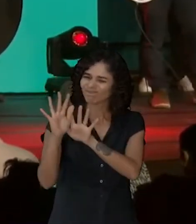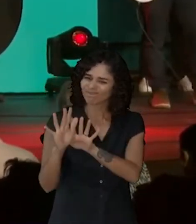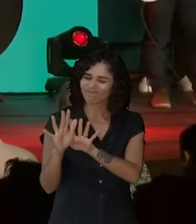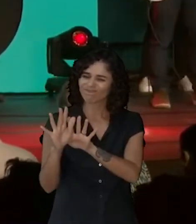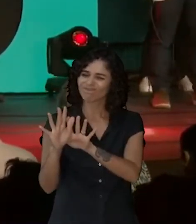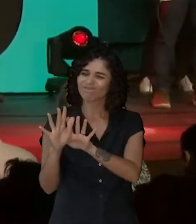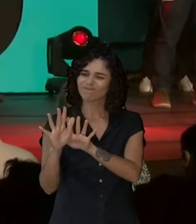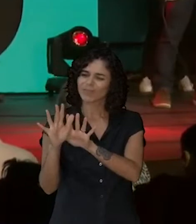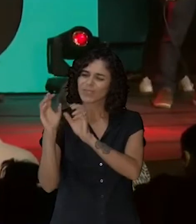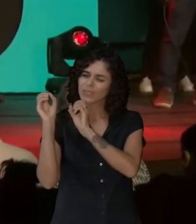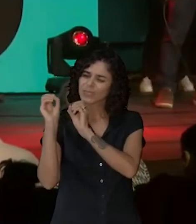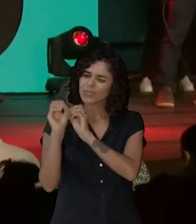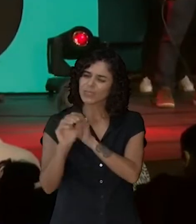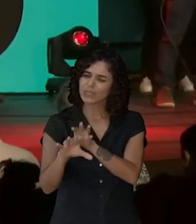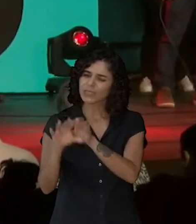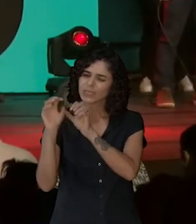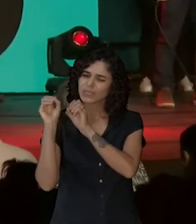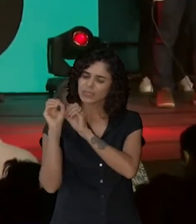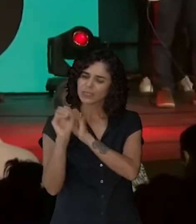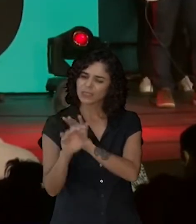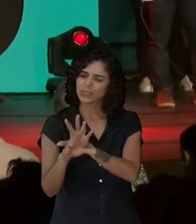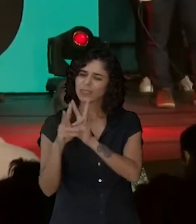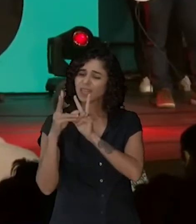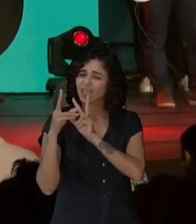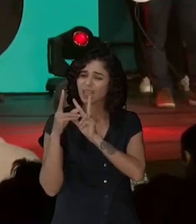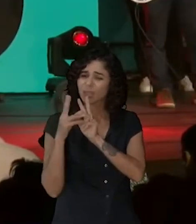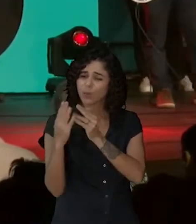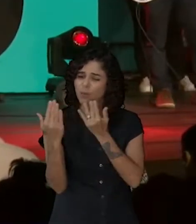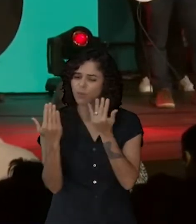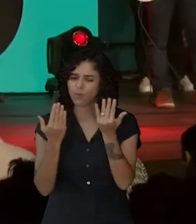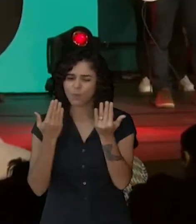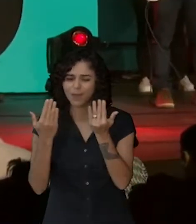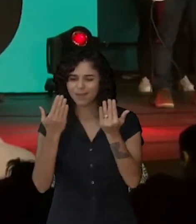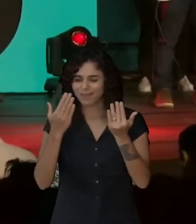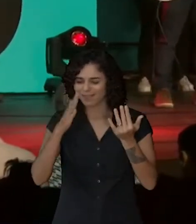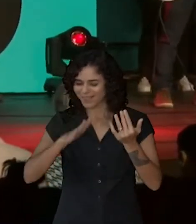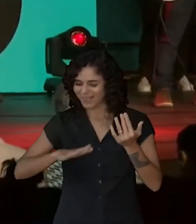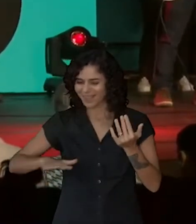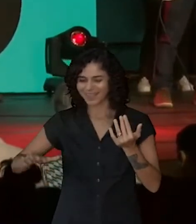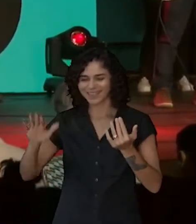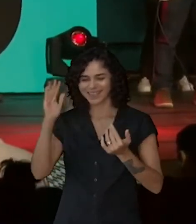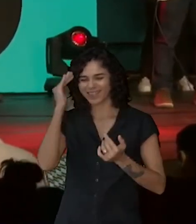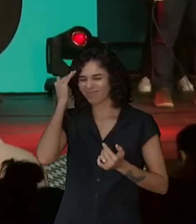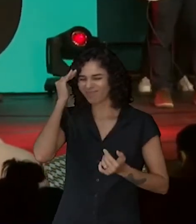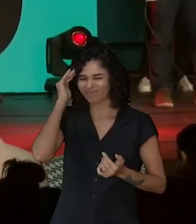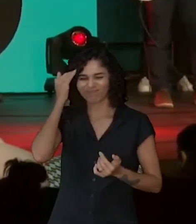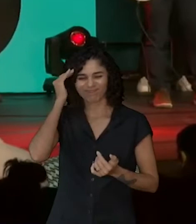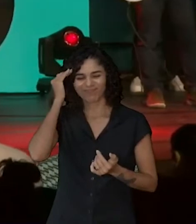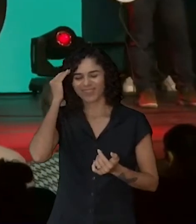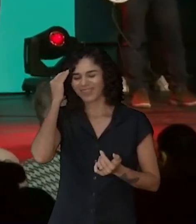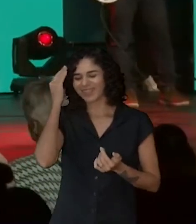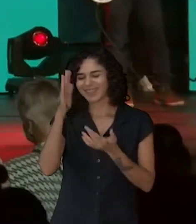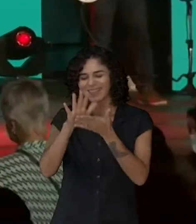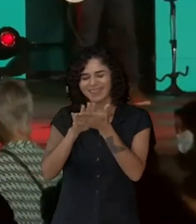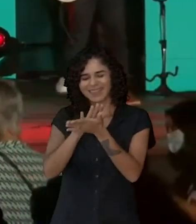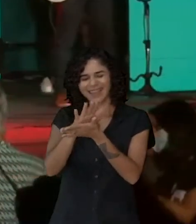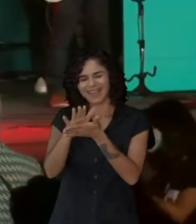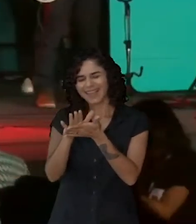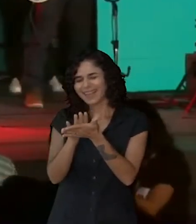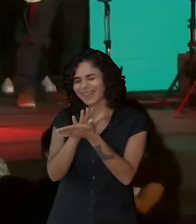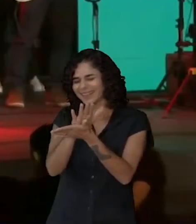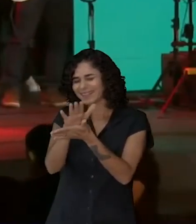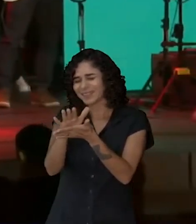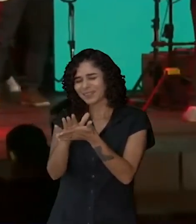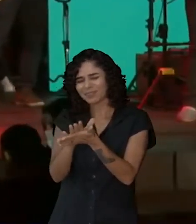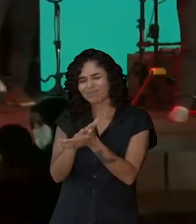se eles fossem pequenas crianças, que não compreendem. E não permite que o